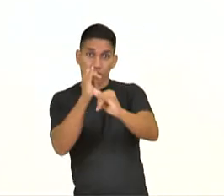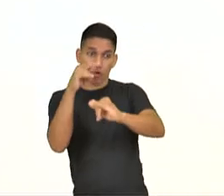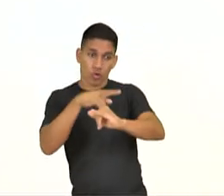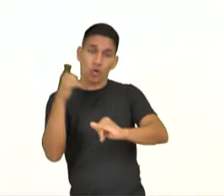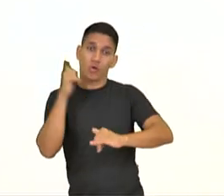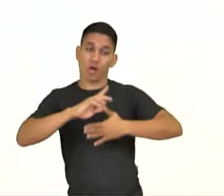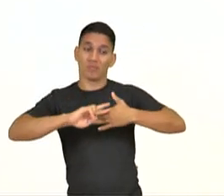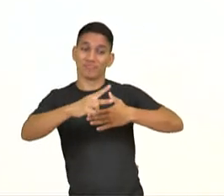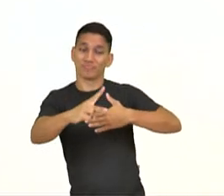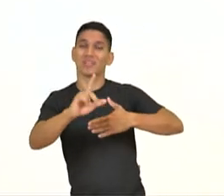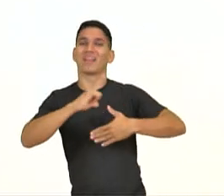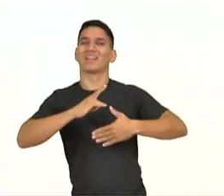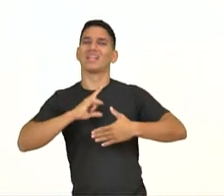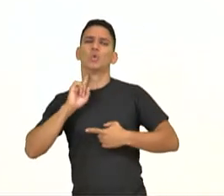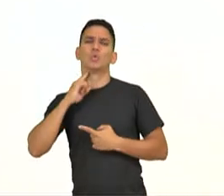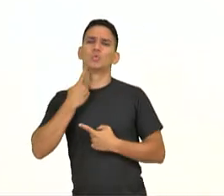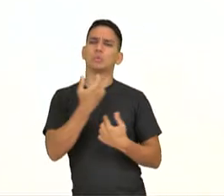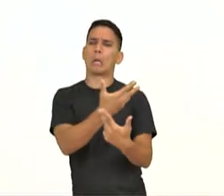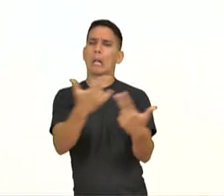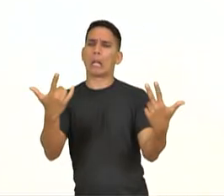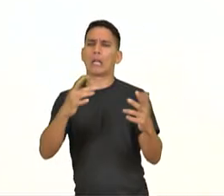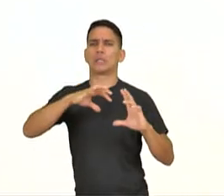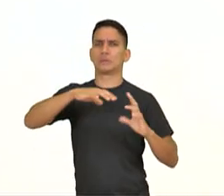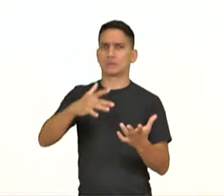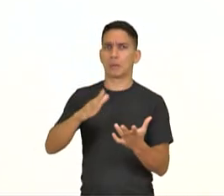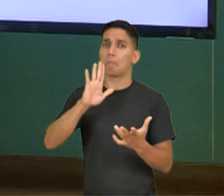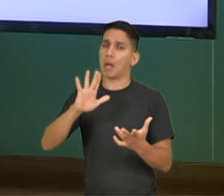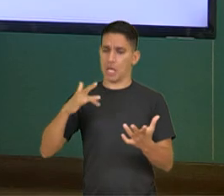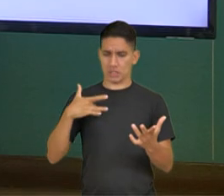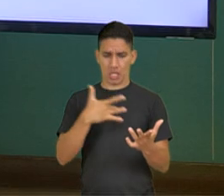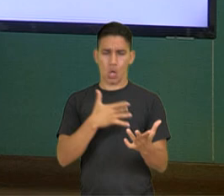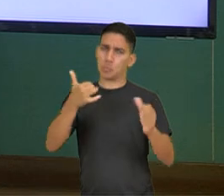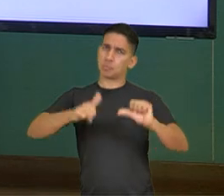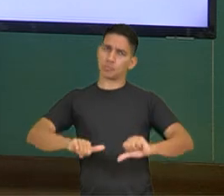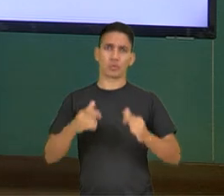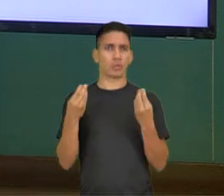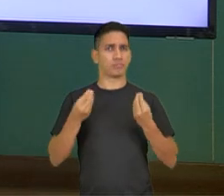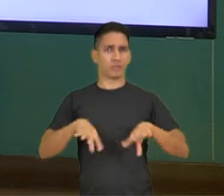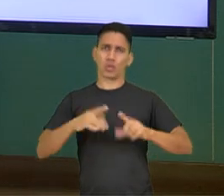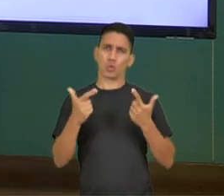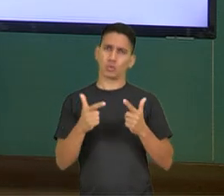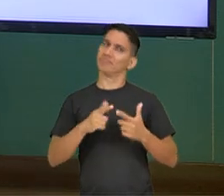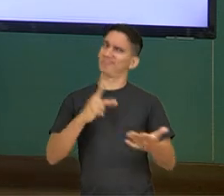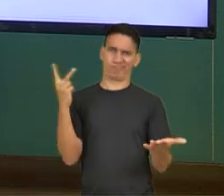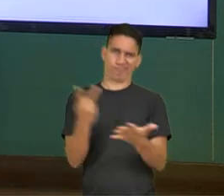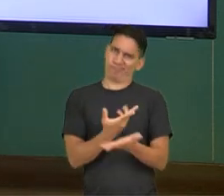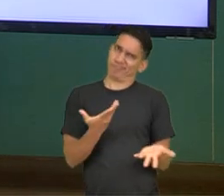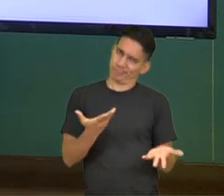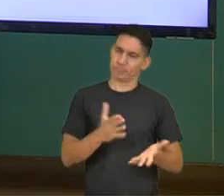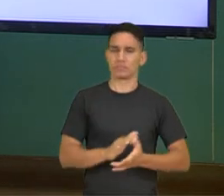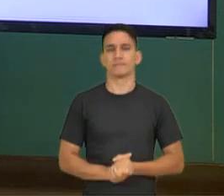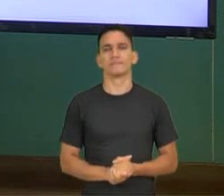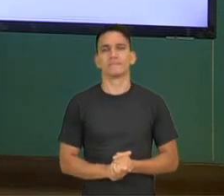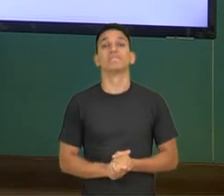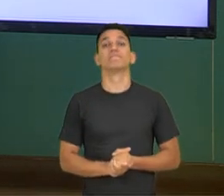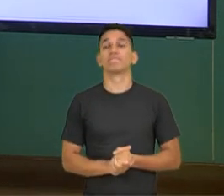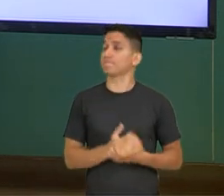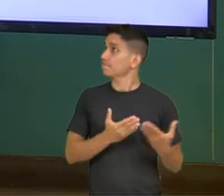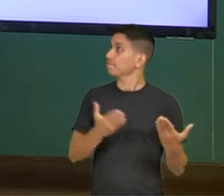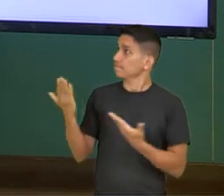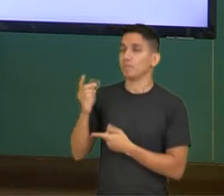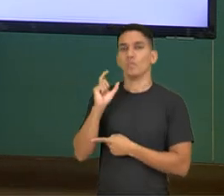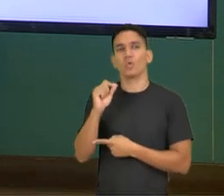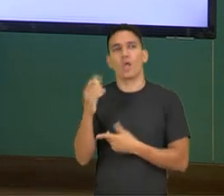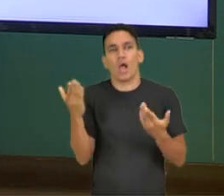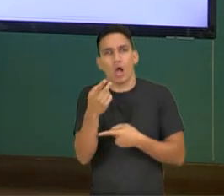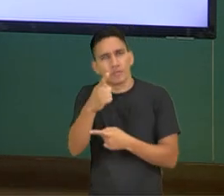ambientais como a poluição, sem, no entanto, atingir a saúde humana? Ha, claro que é falsa. Agora, para